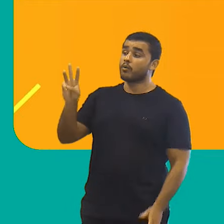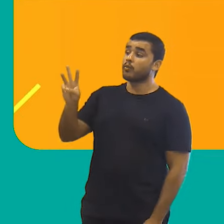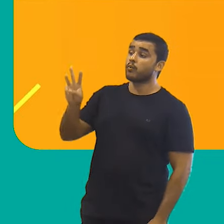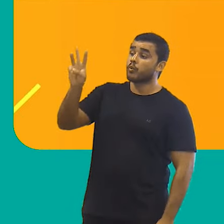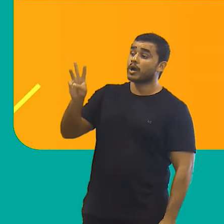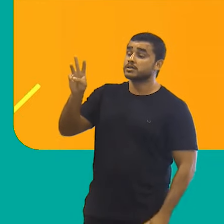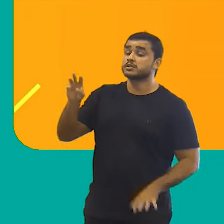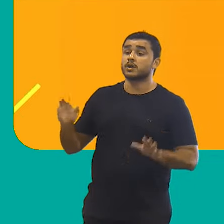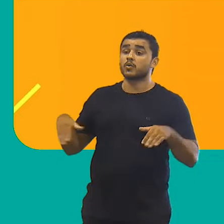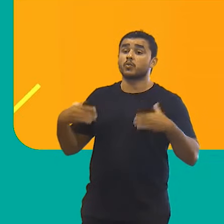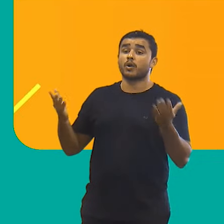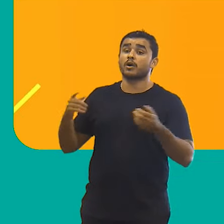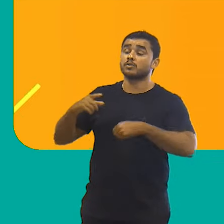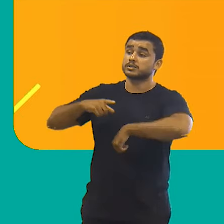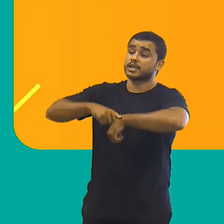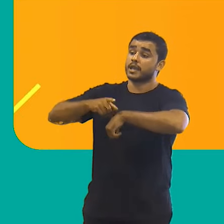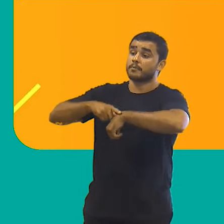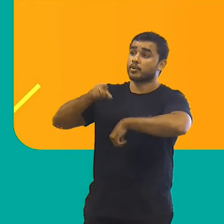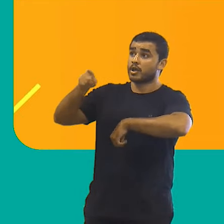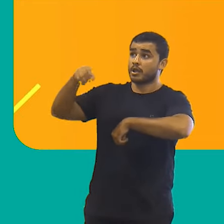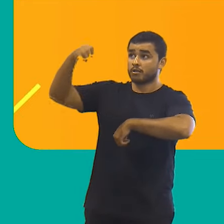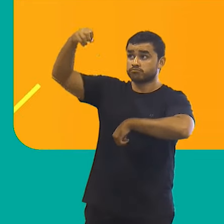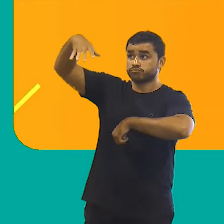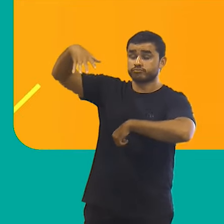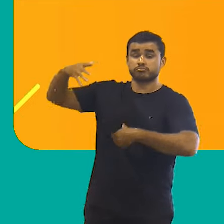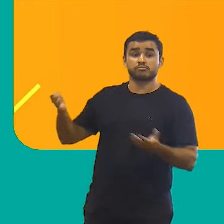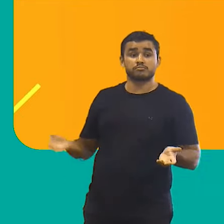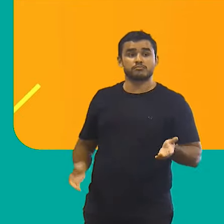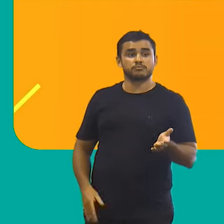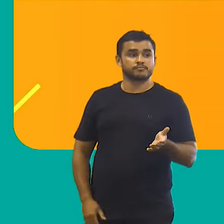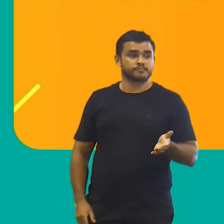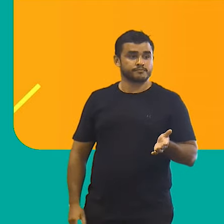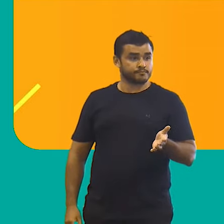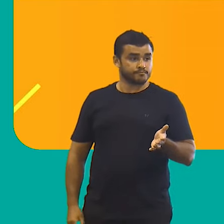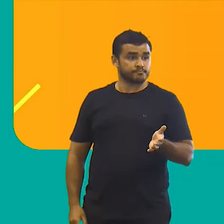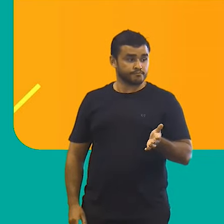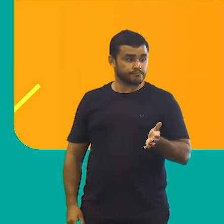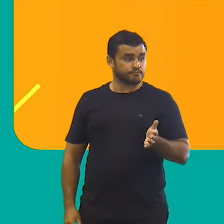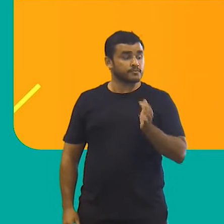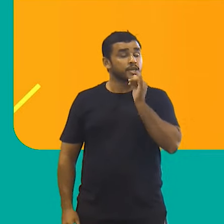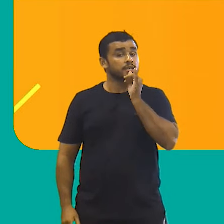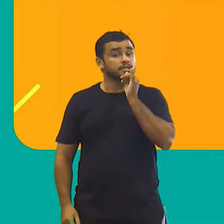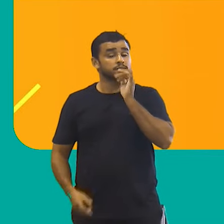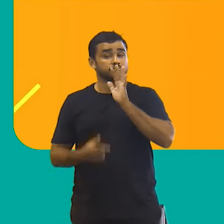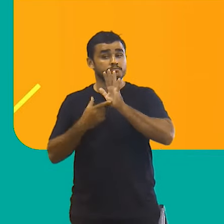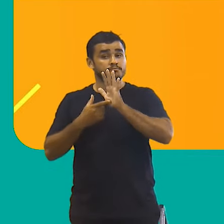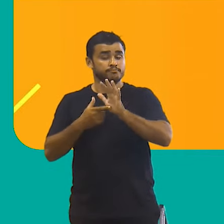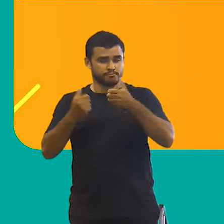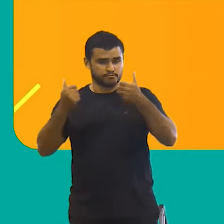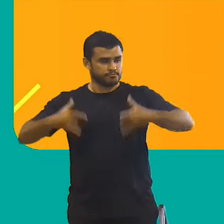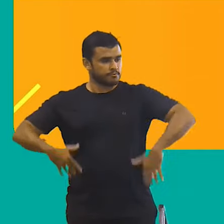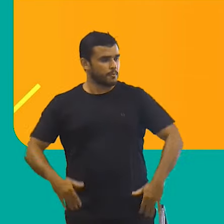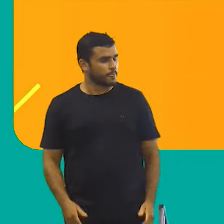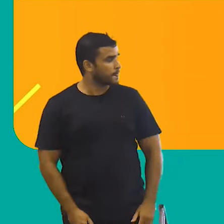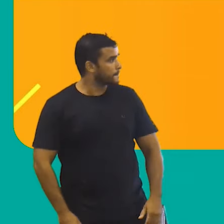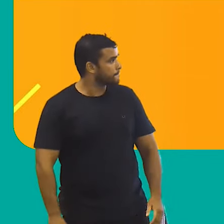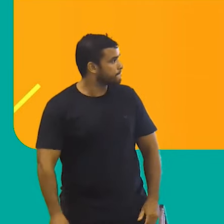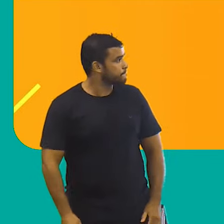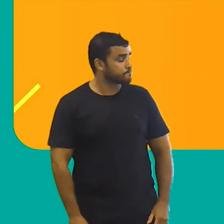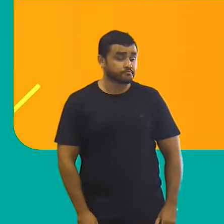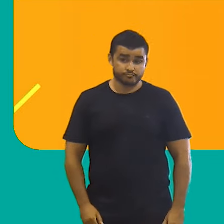Você fala, ei, quem gasta mais? O João ou a Maria? Depende do que você